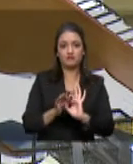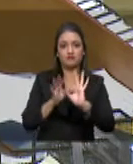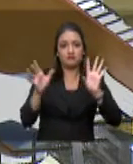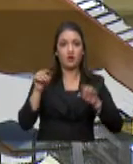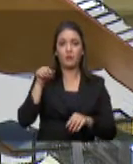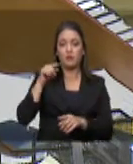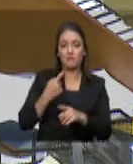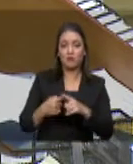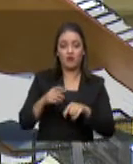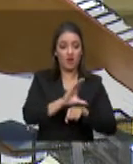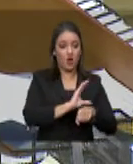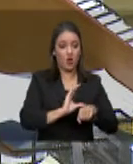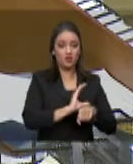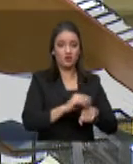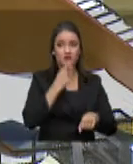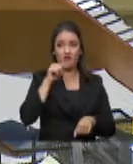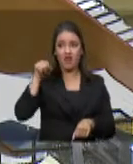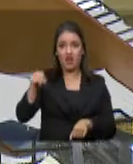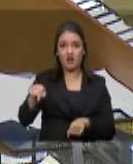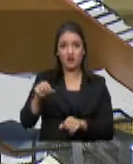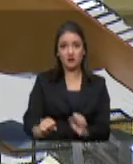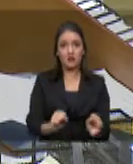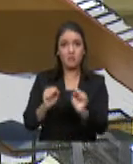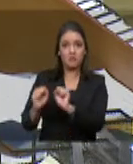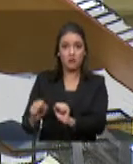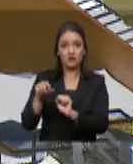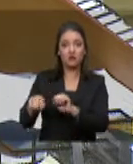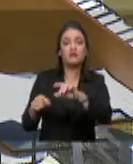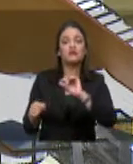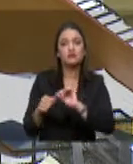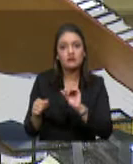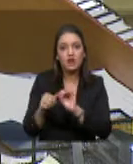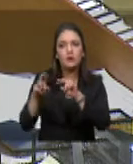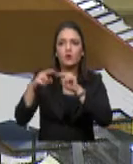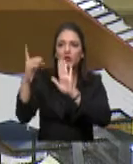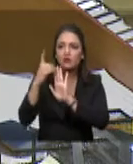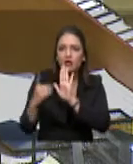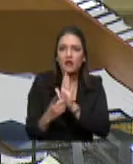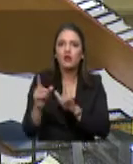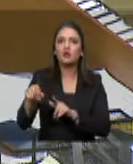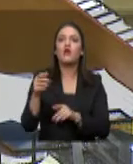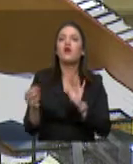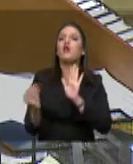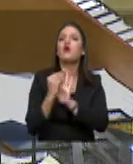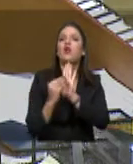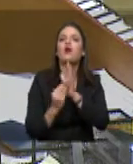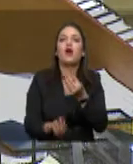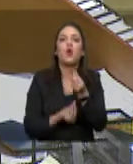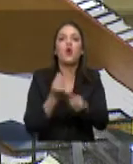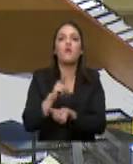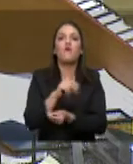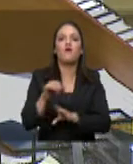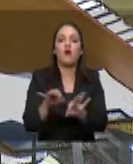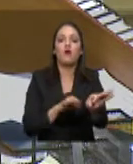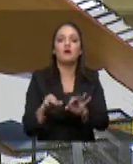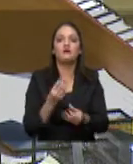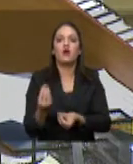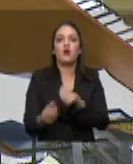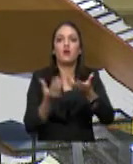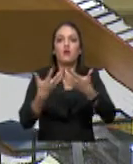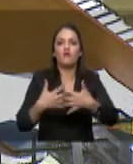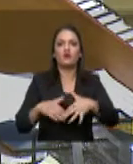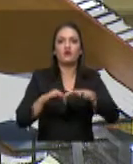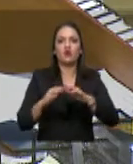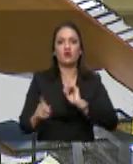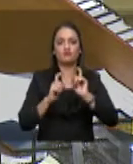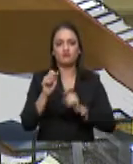a Constituição, aliás, confere poderes para dispor, mediante decreto, sobre a organização e funcionamento da administração federal, quando